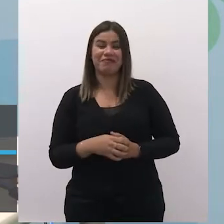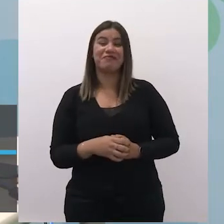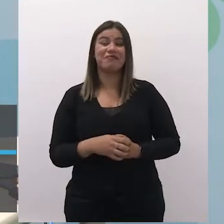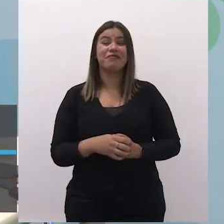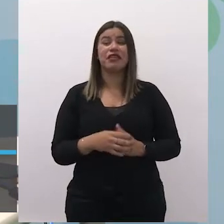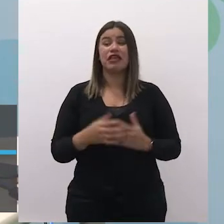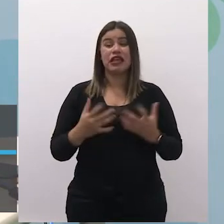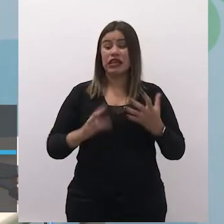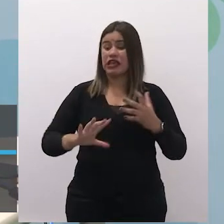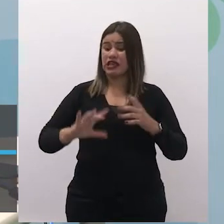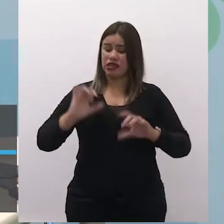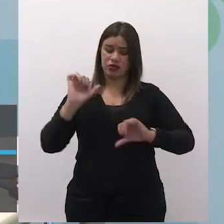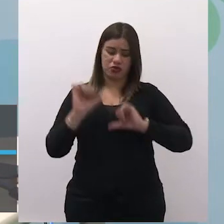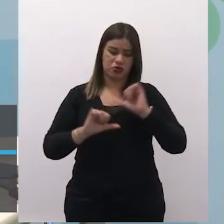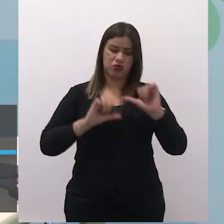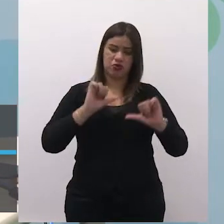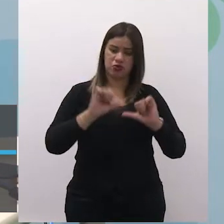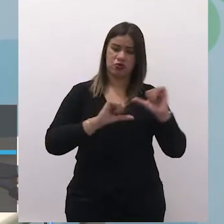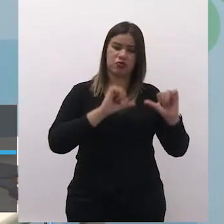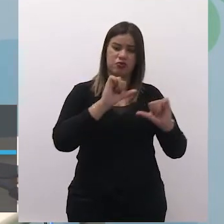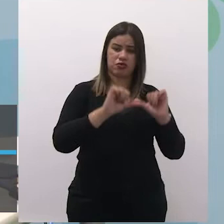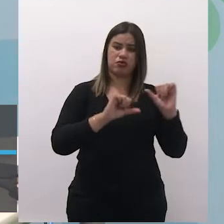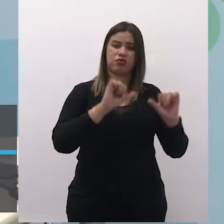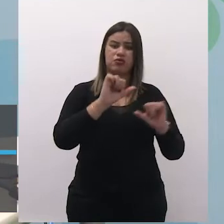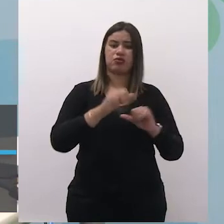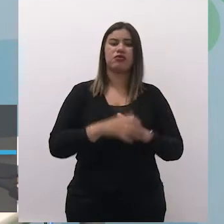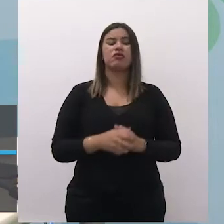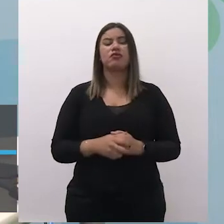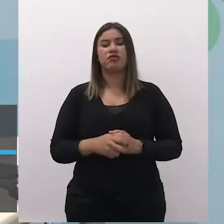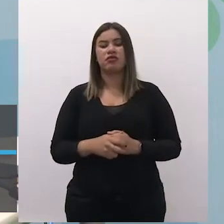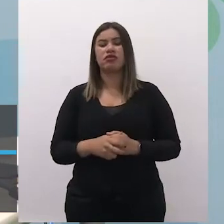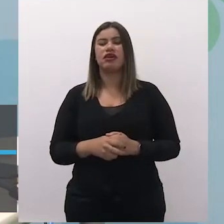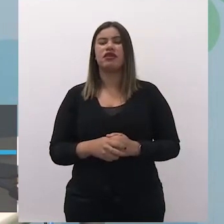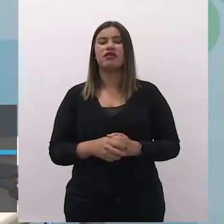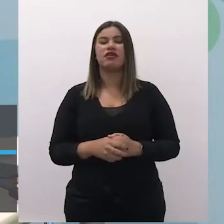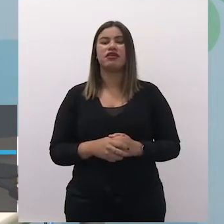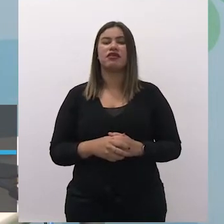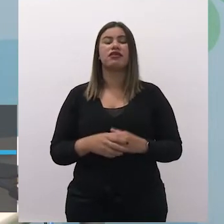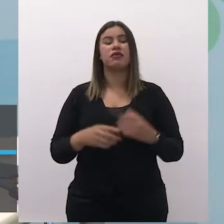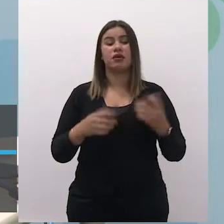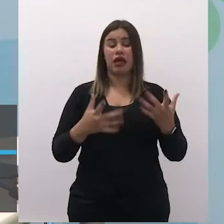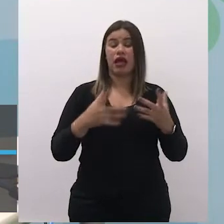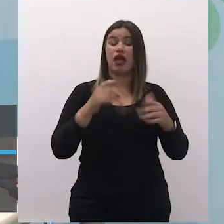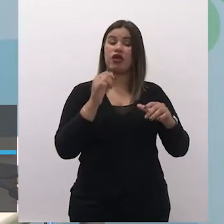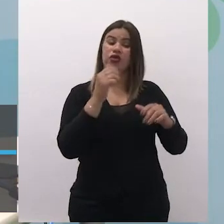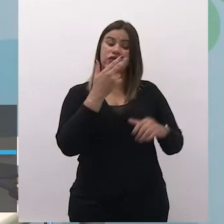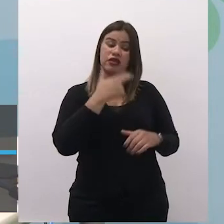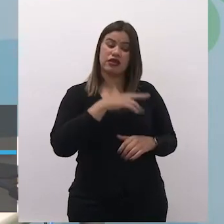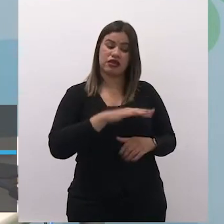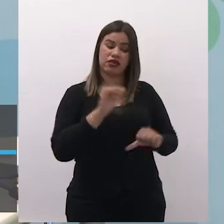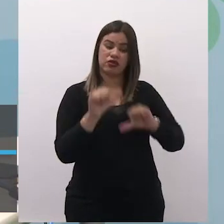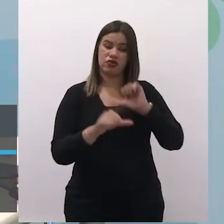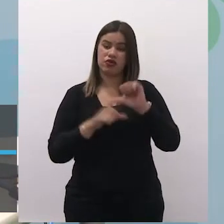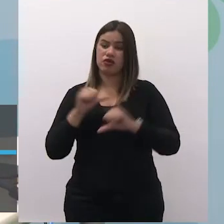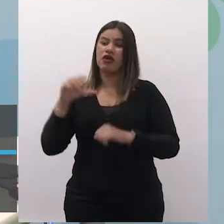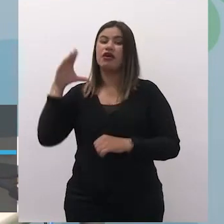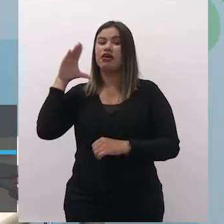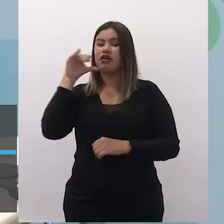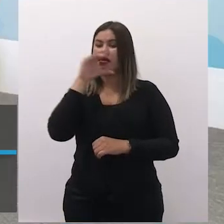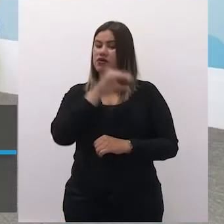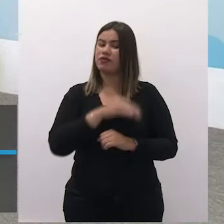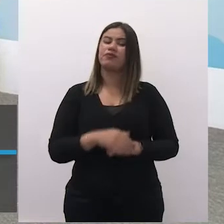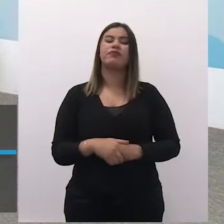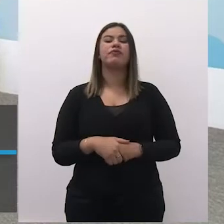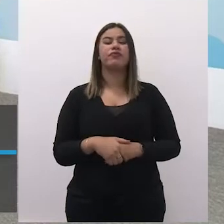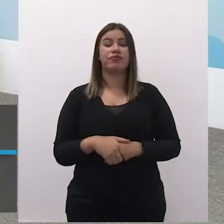todas as transformações, né? Com essa passagem da vida de criança para a vida adulta. O fato, Grazi,